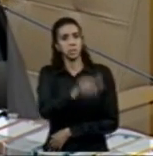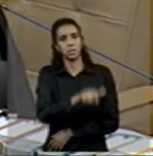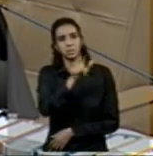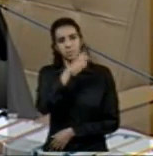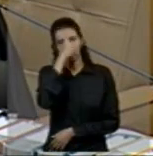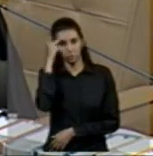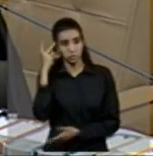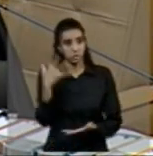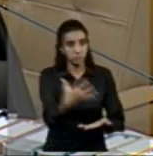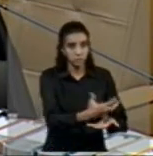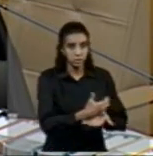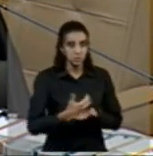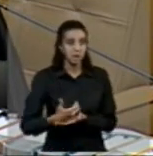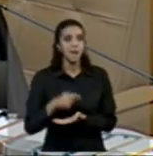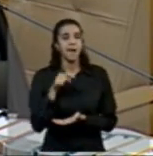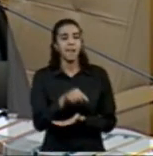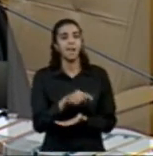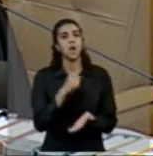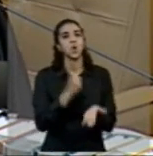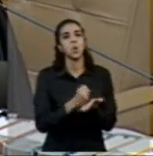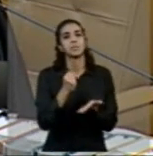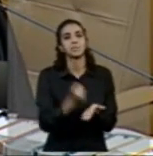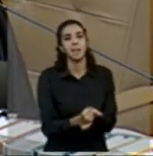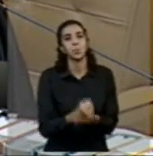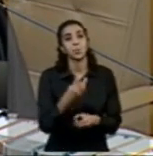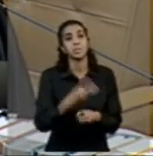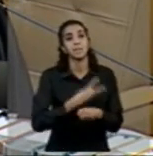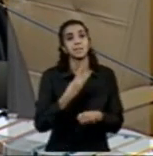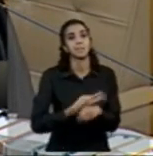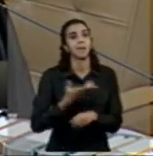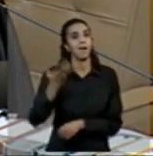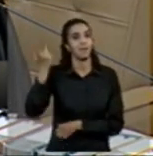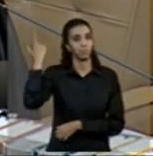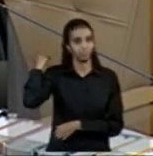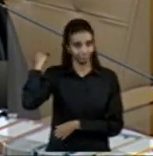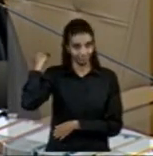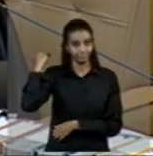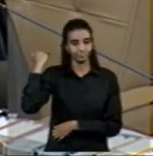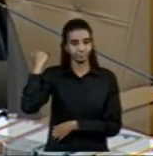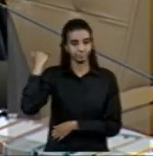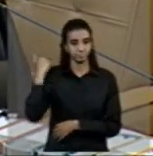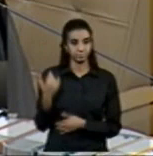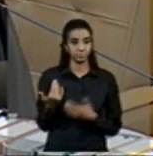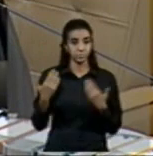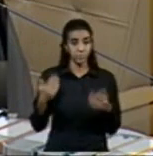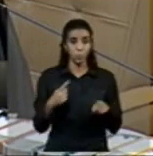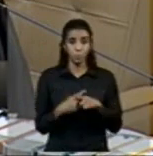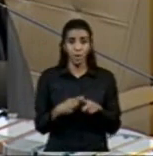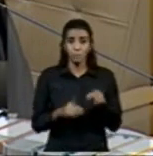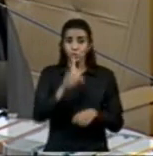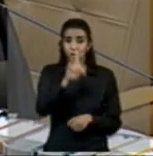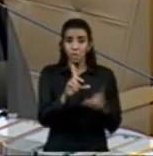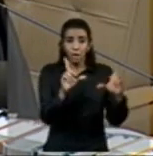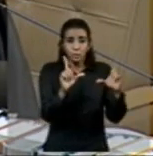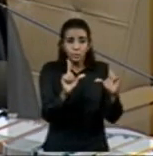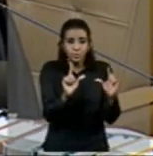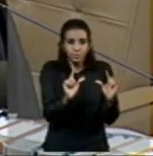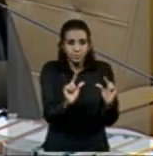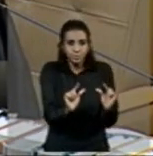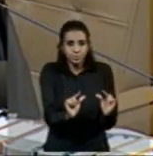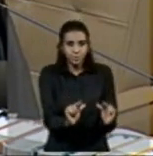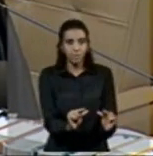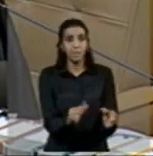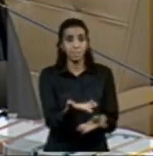trabalhadores resgatados eram contratados de forma terceirizada, a denotar que a rarefação dos direitos trabalhistas